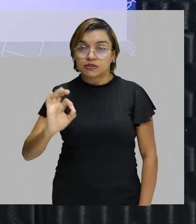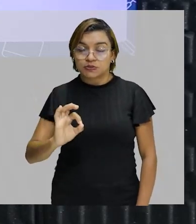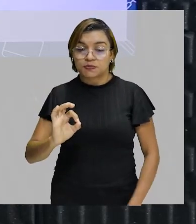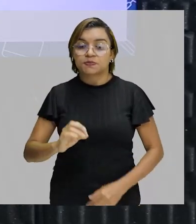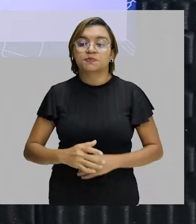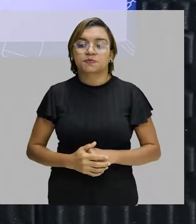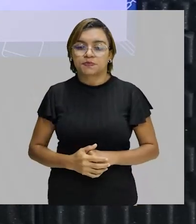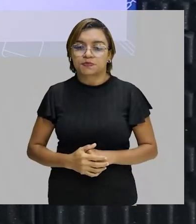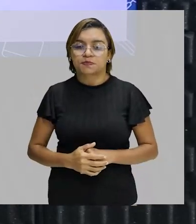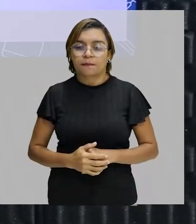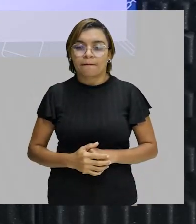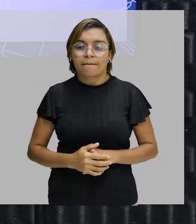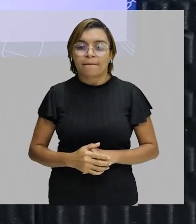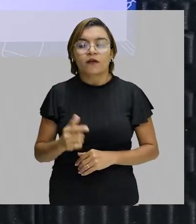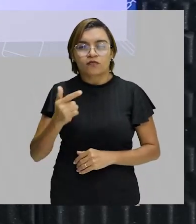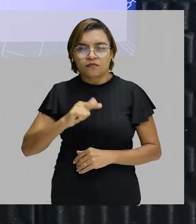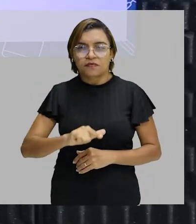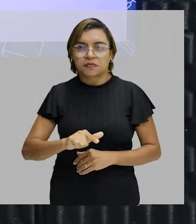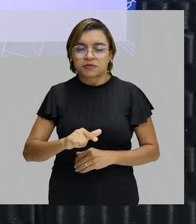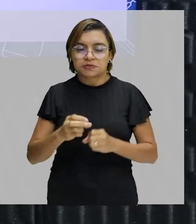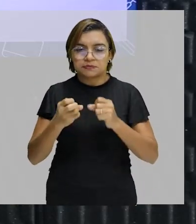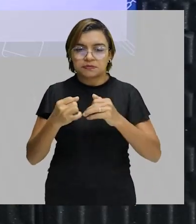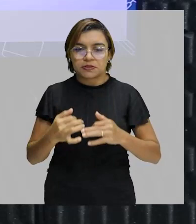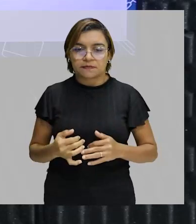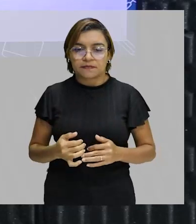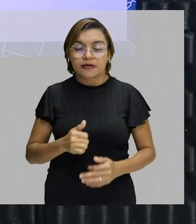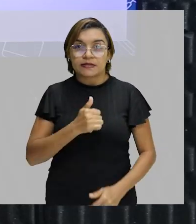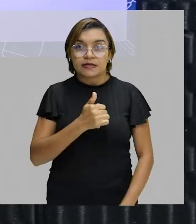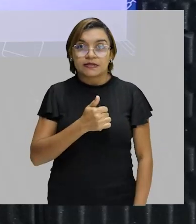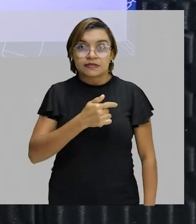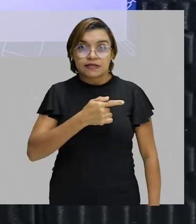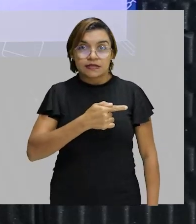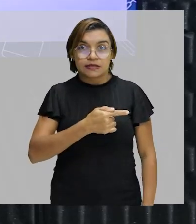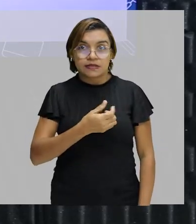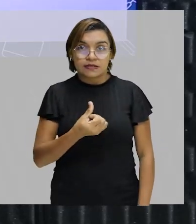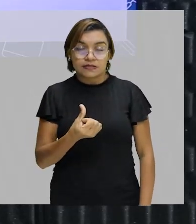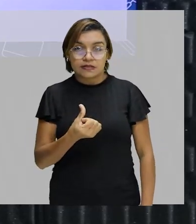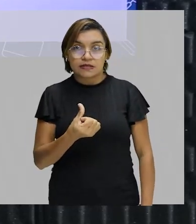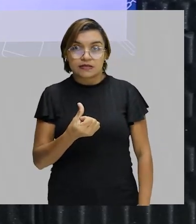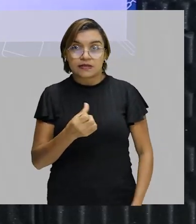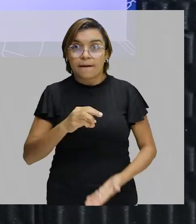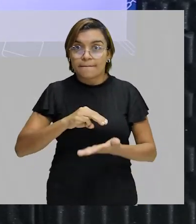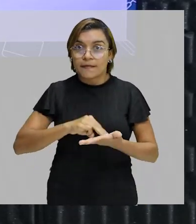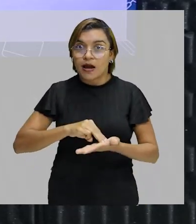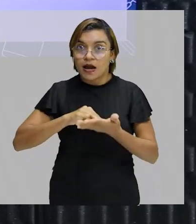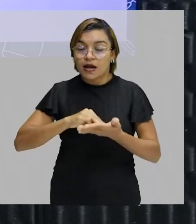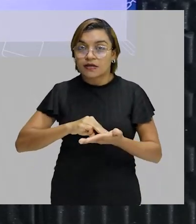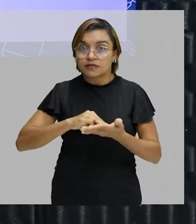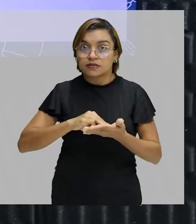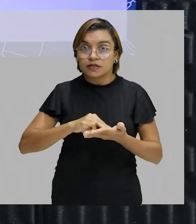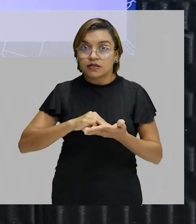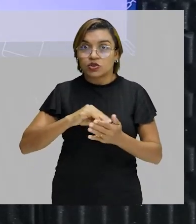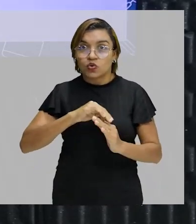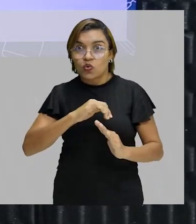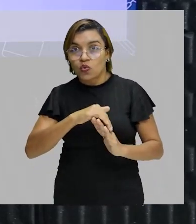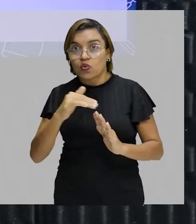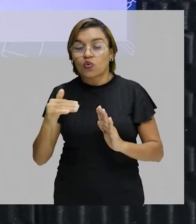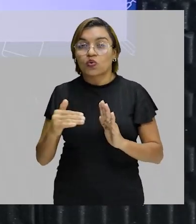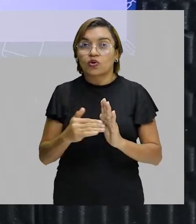4,55%. Então, mais uma vez, ó, 176, que é a massa total, vai corresponder